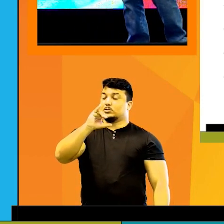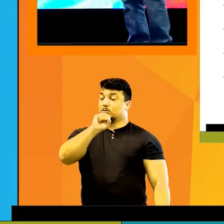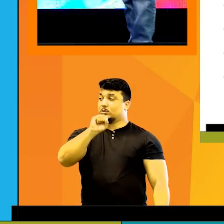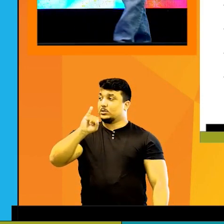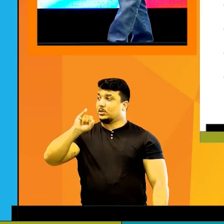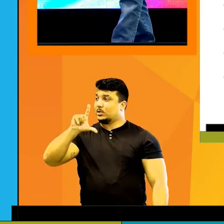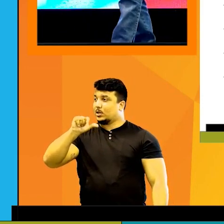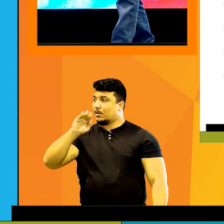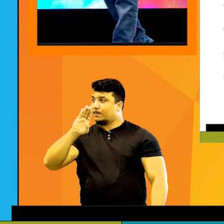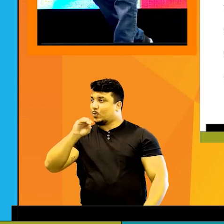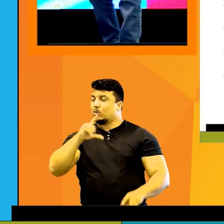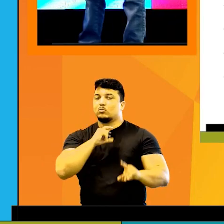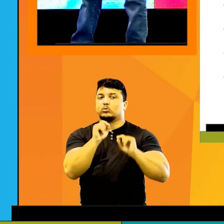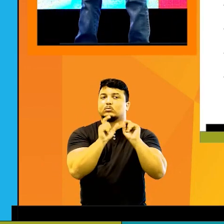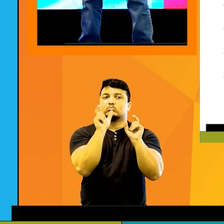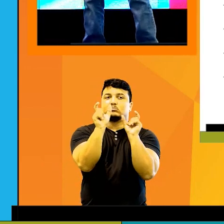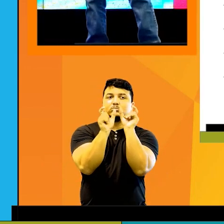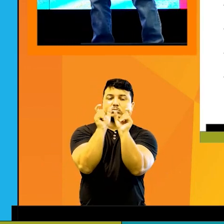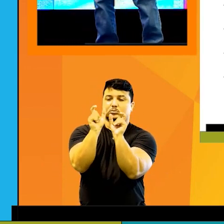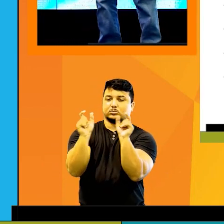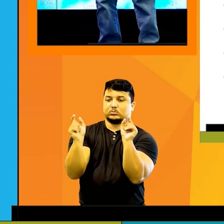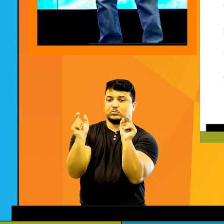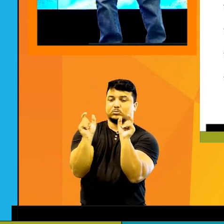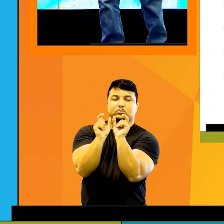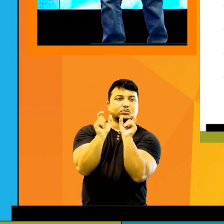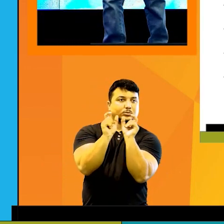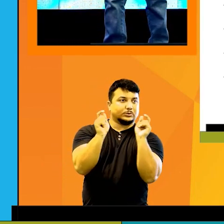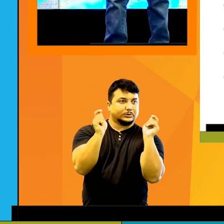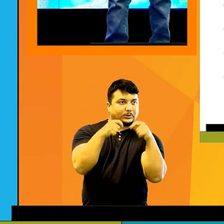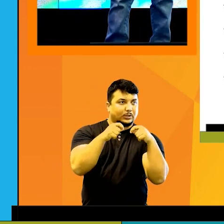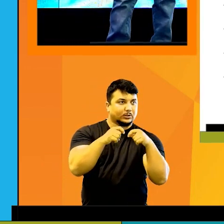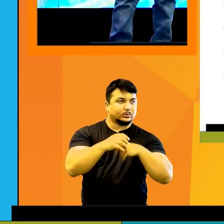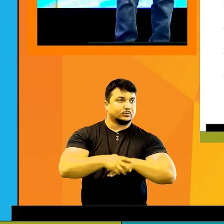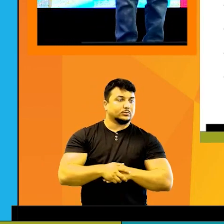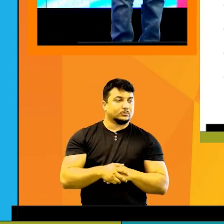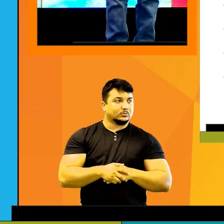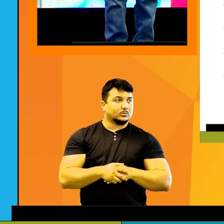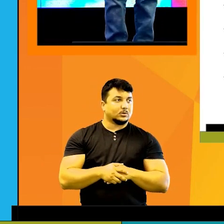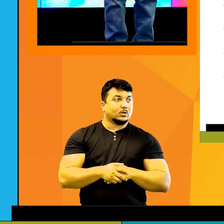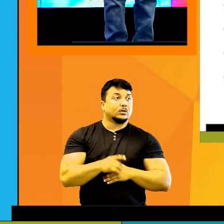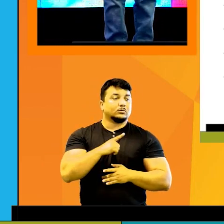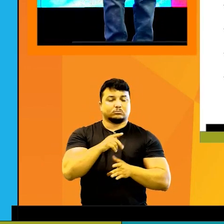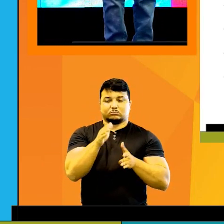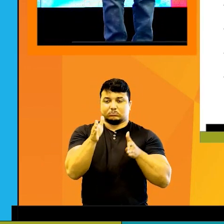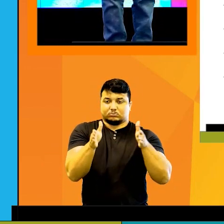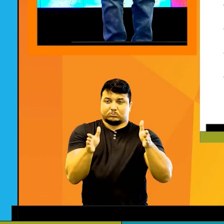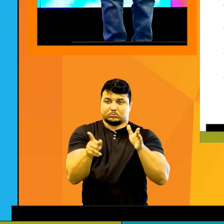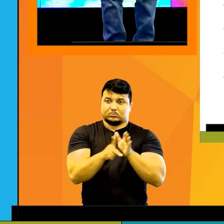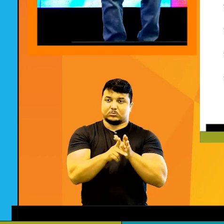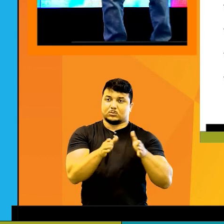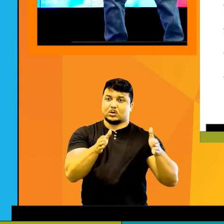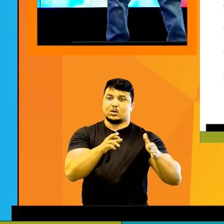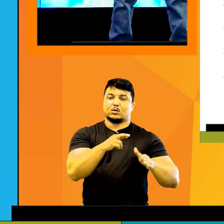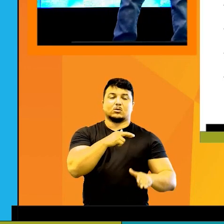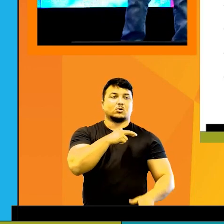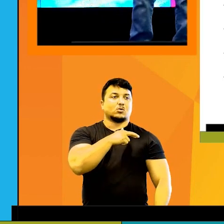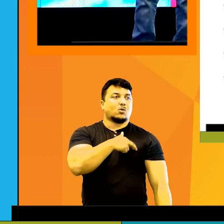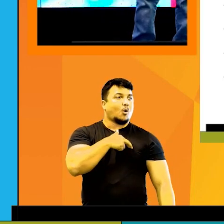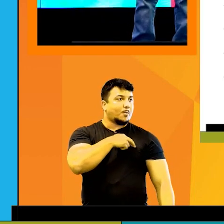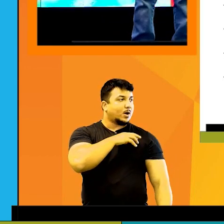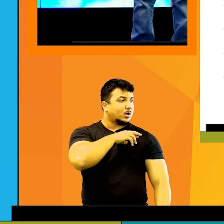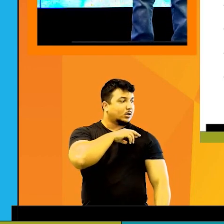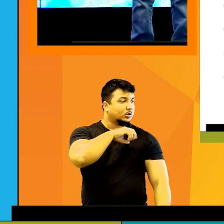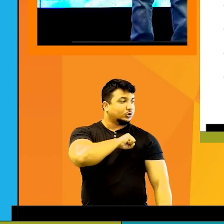sílabas poéticas são chamados versos decassílabos, ok? E durante a escola romântica, o escritor